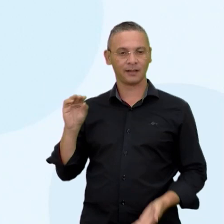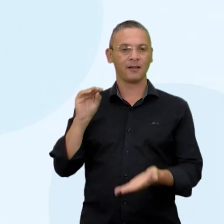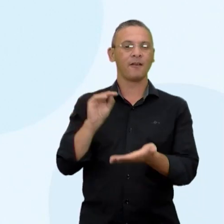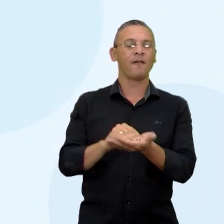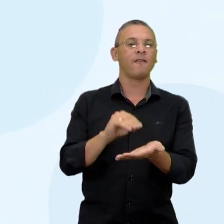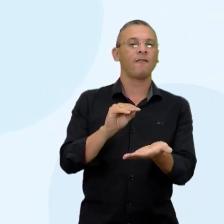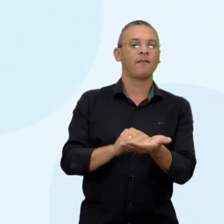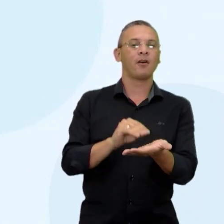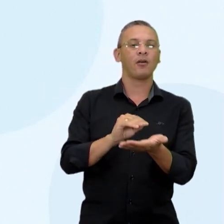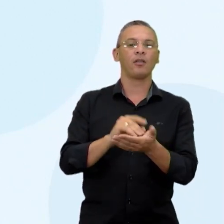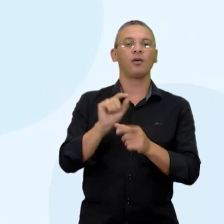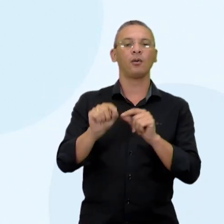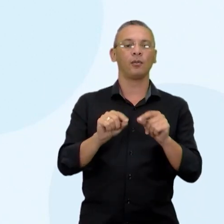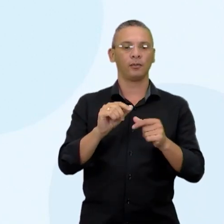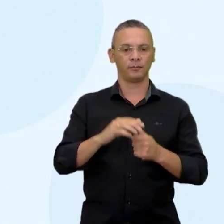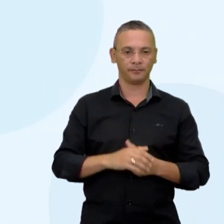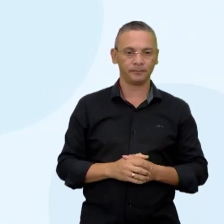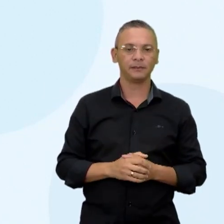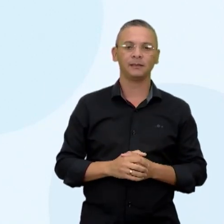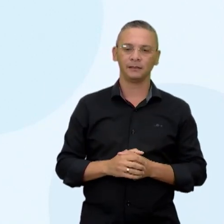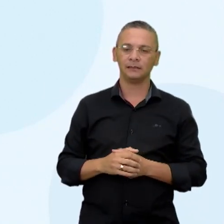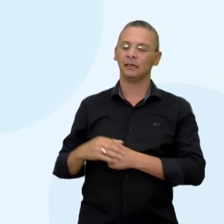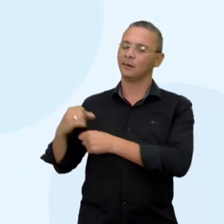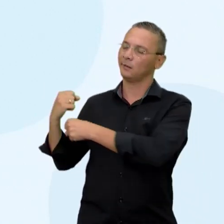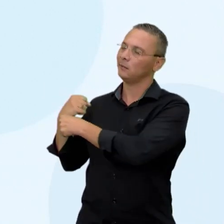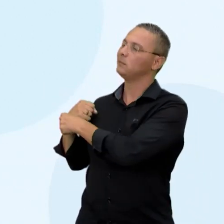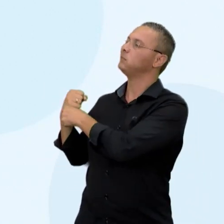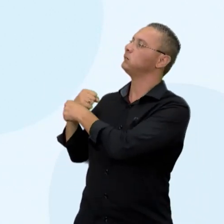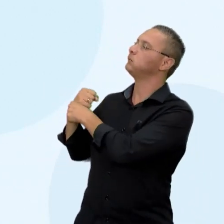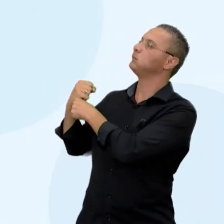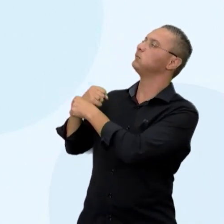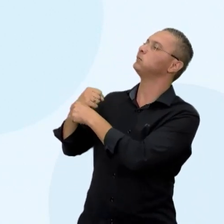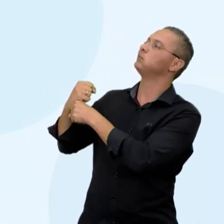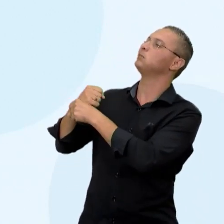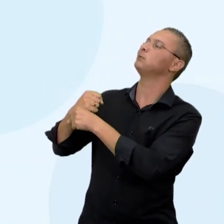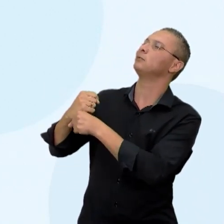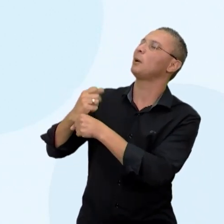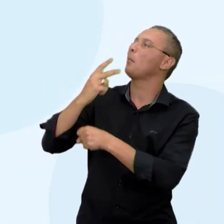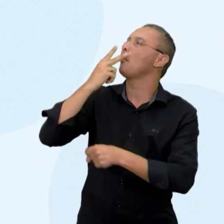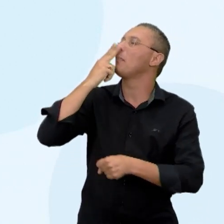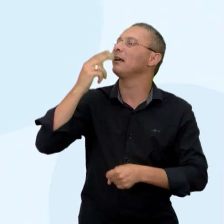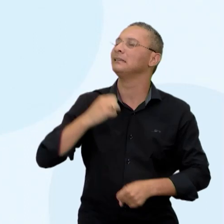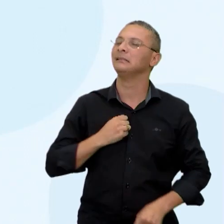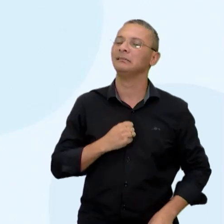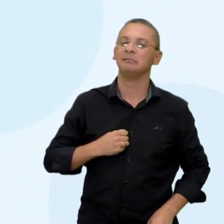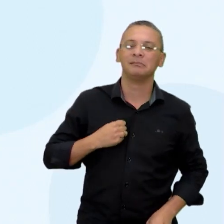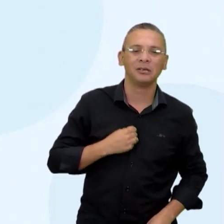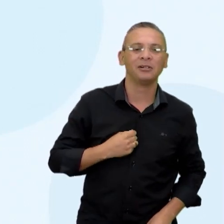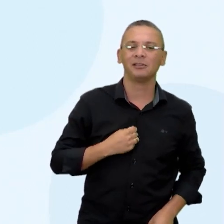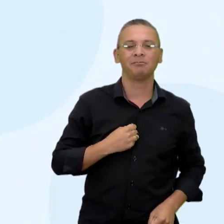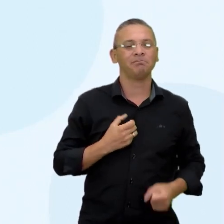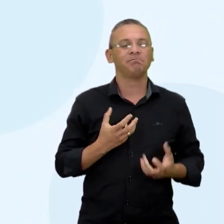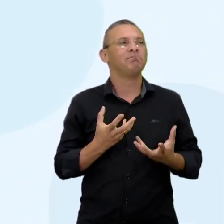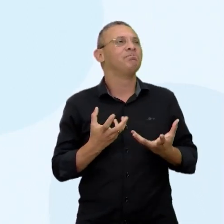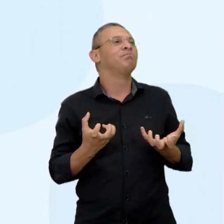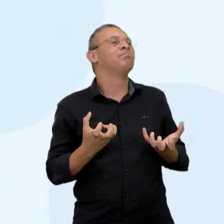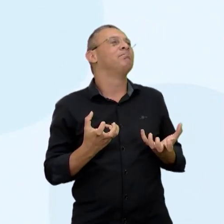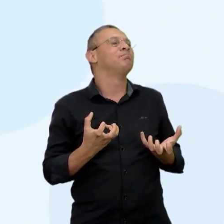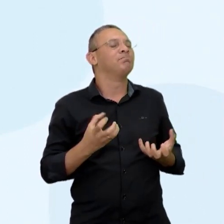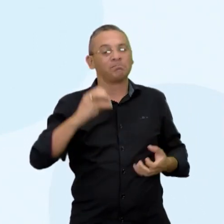ausência, Carlos Drummond de Andrade. Por muito tempo achei que a ausência é falta, e lastimava ignorante a